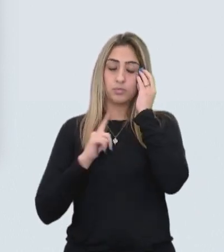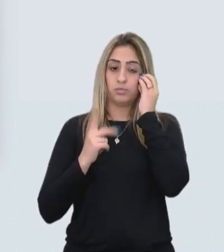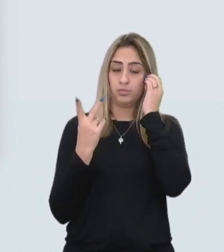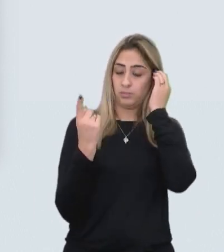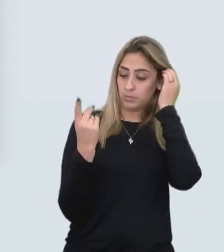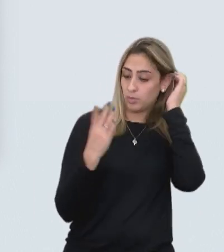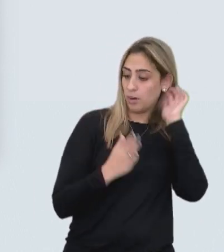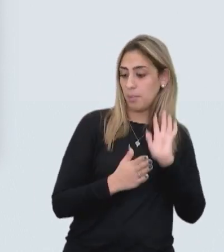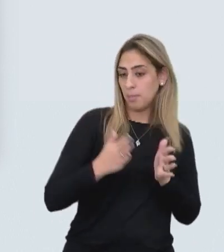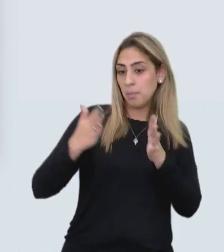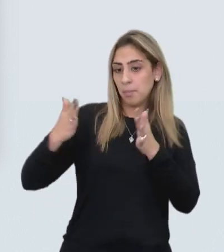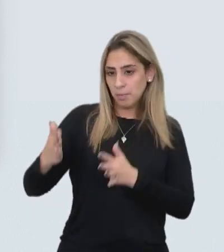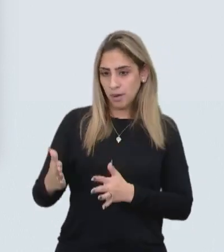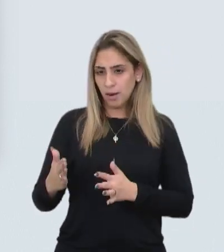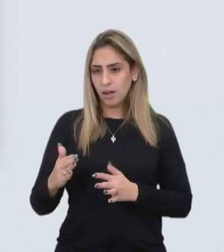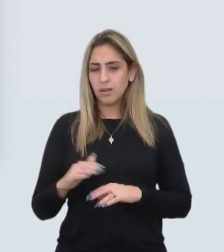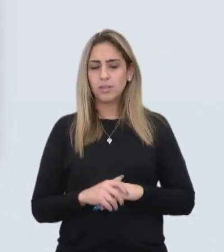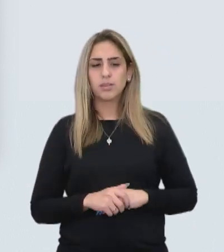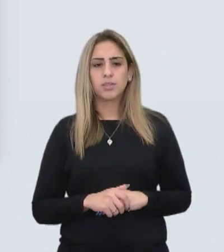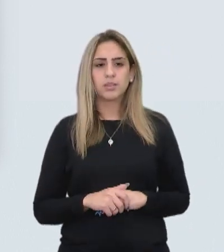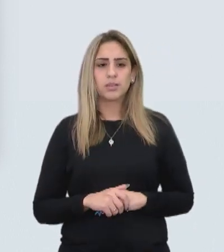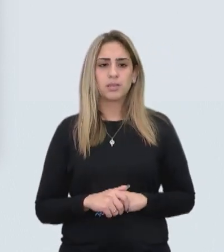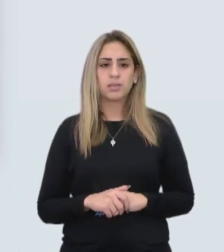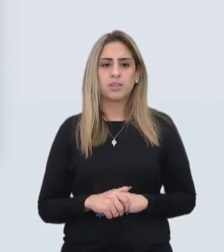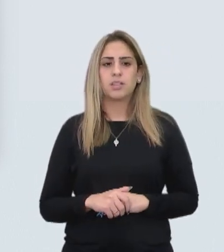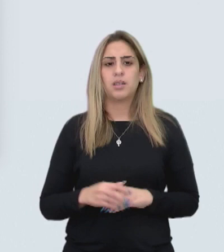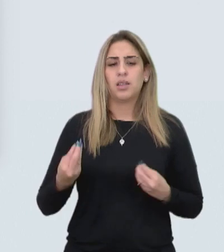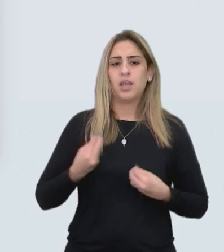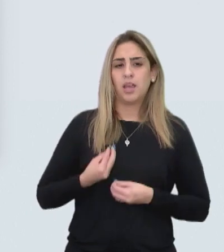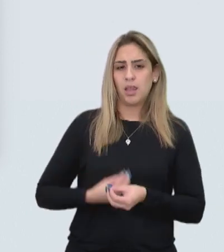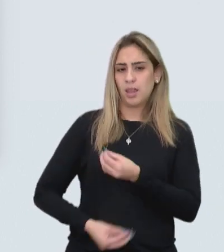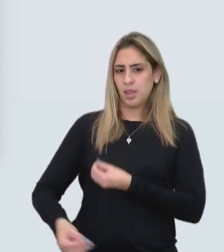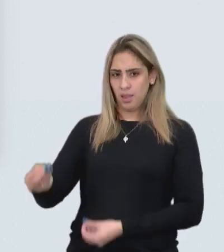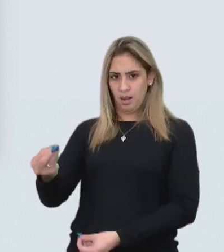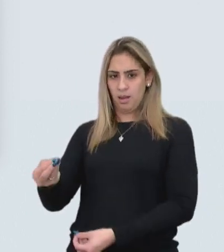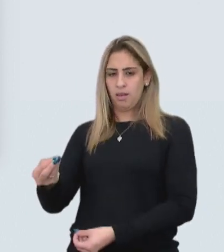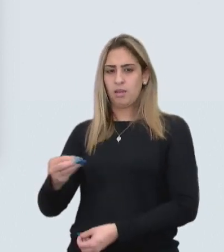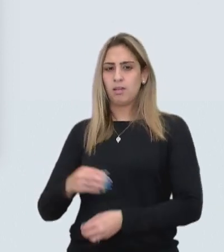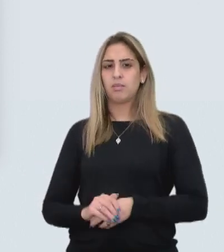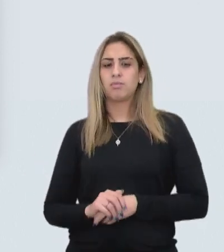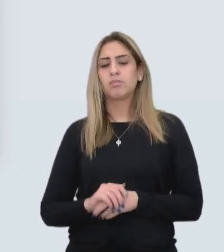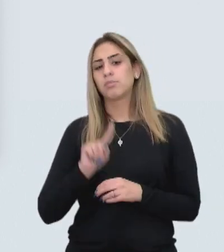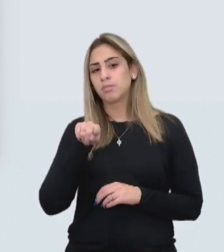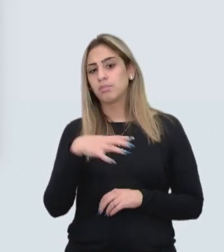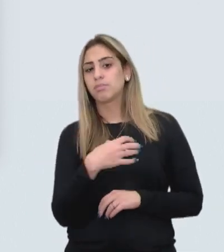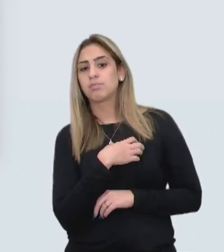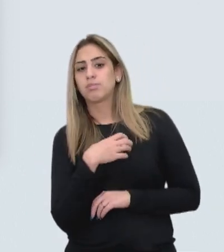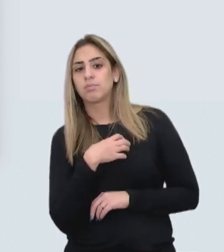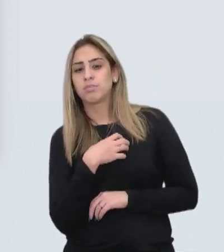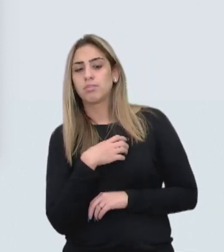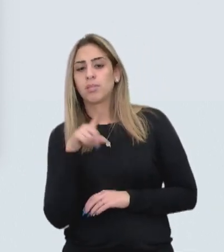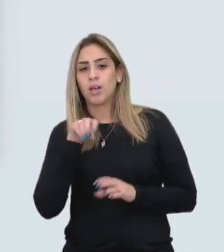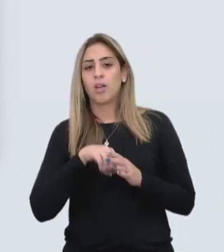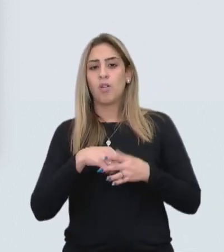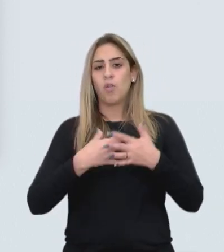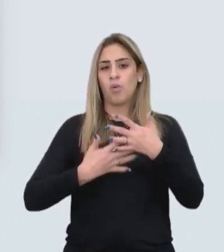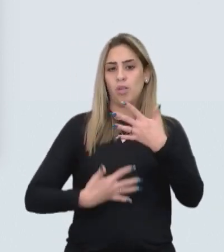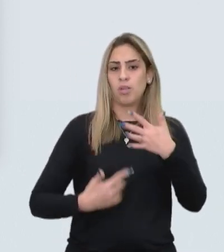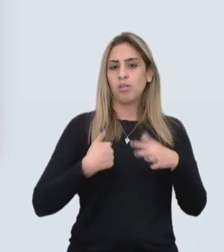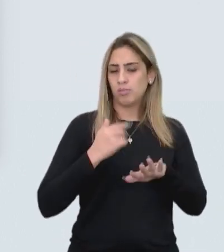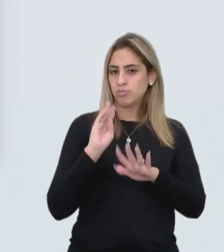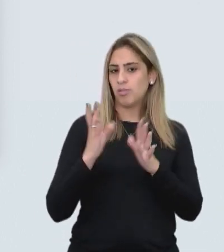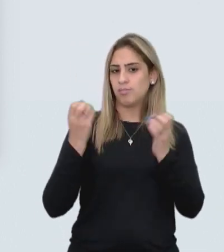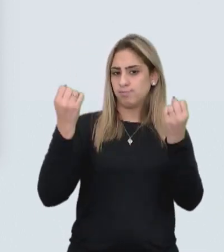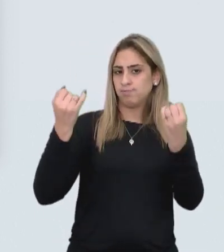do roteiro, que é a parte da entrega. Então, é aqui que efetivamente vem o conteúdo que eu acabei de